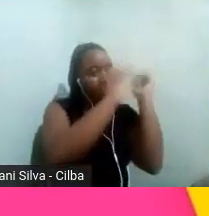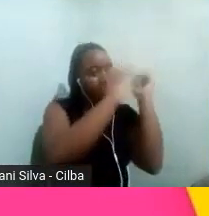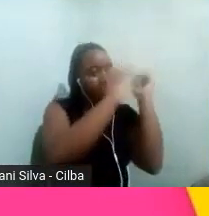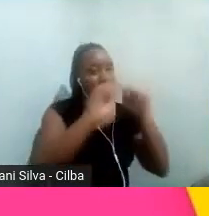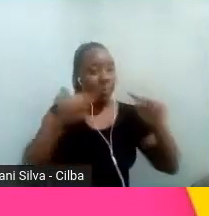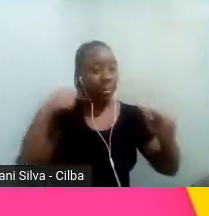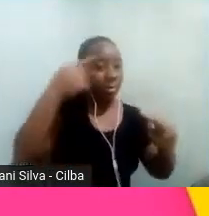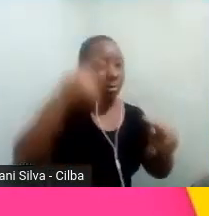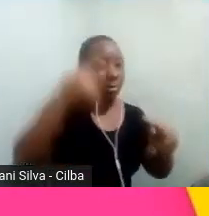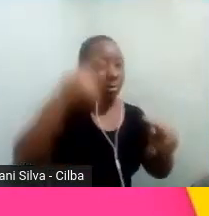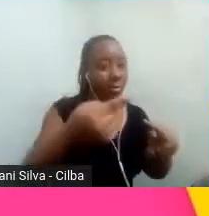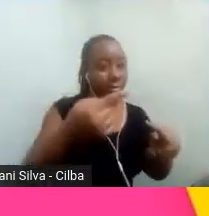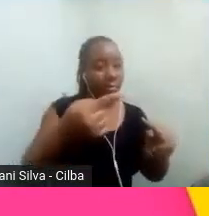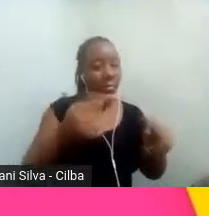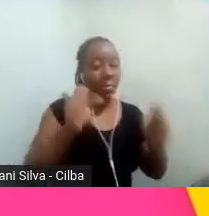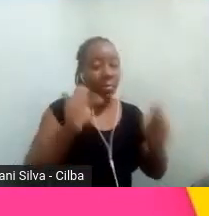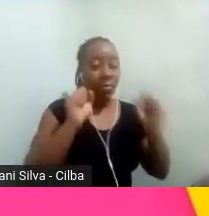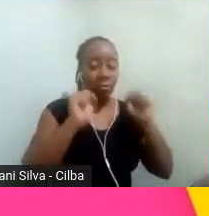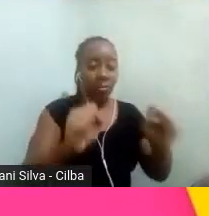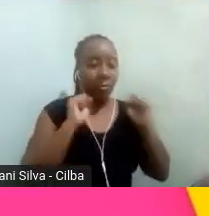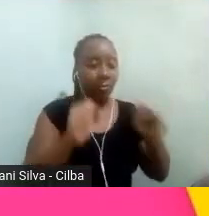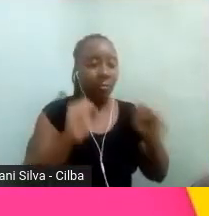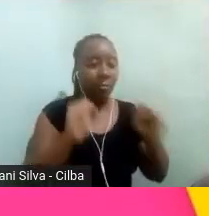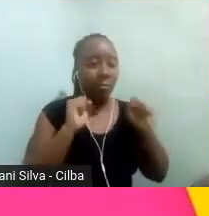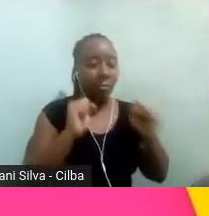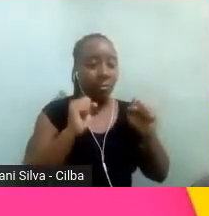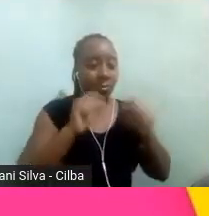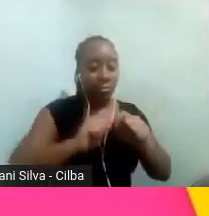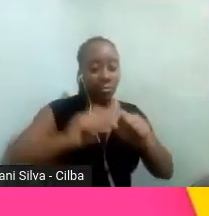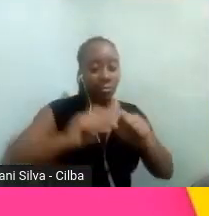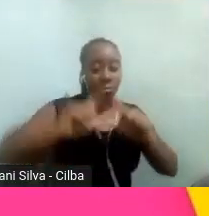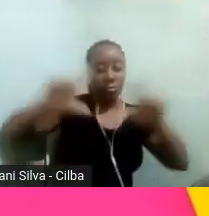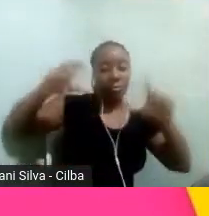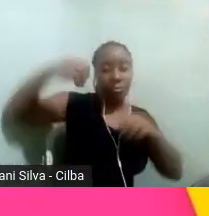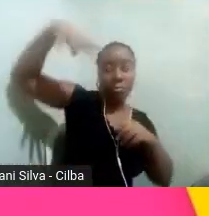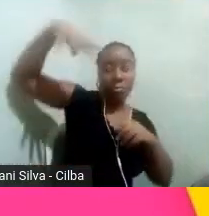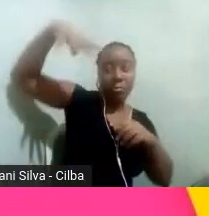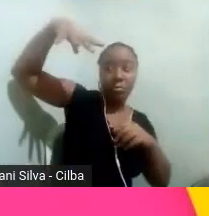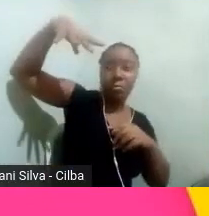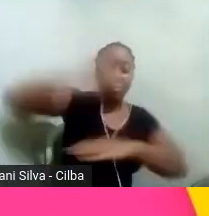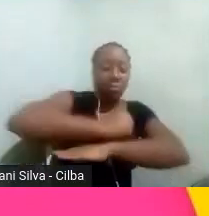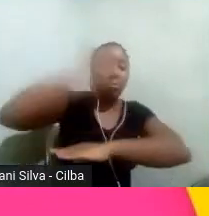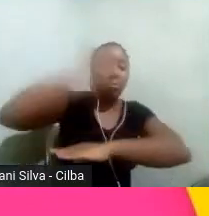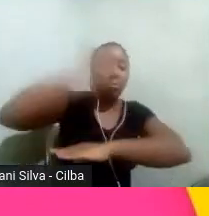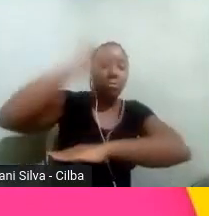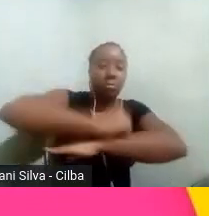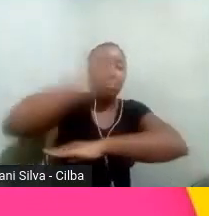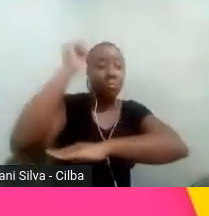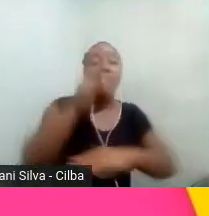venho aqui e posso ligar a luz da janela, por exemplo.